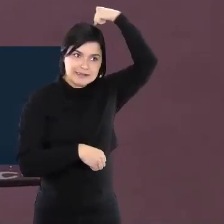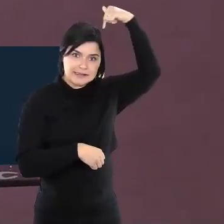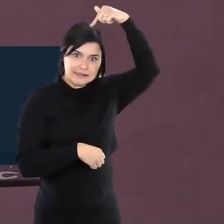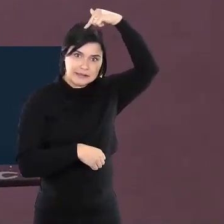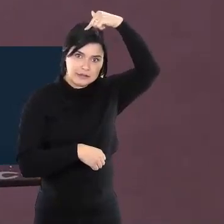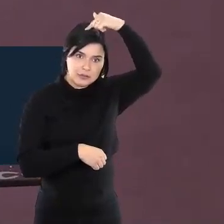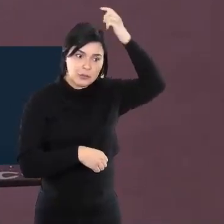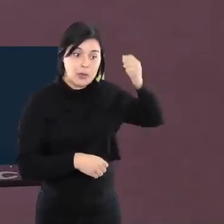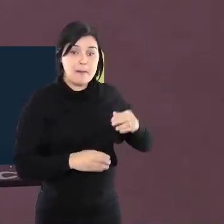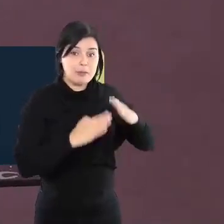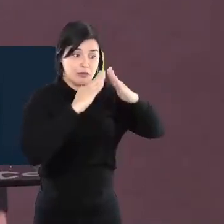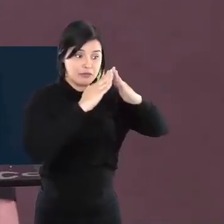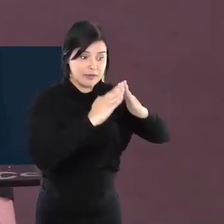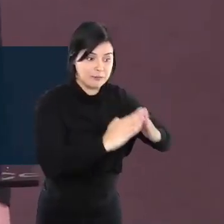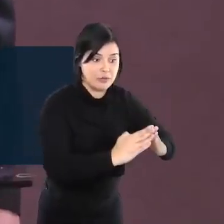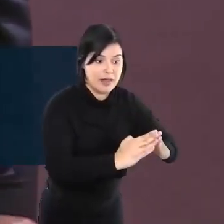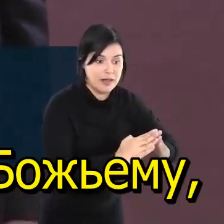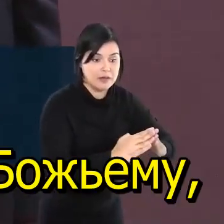deles.